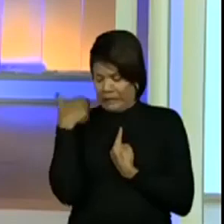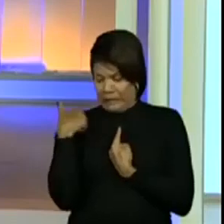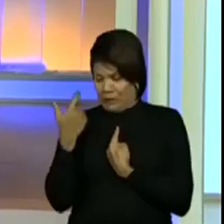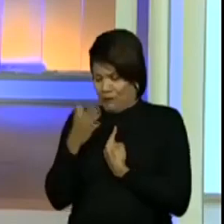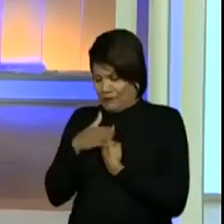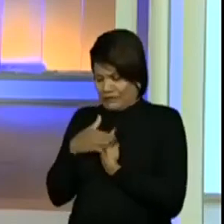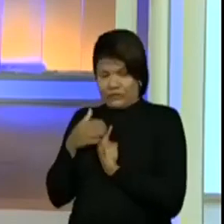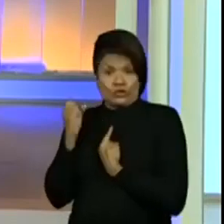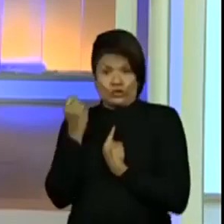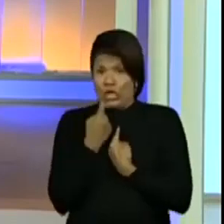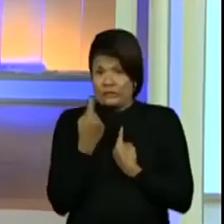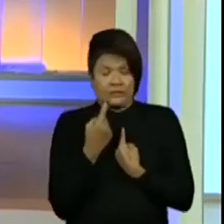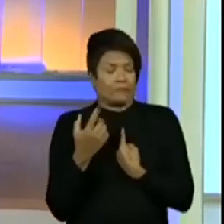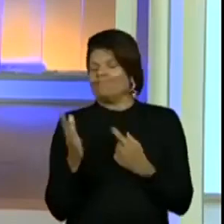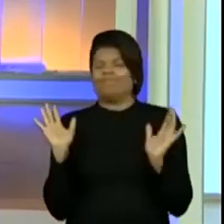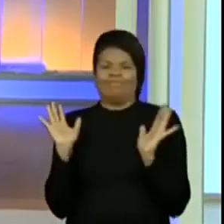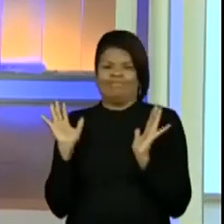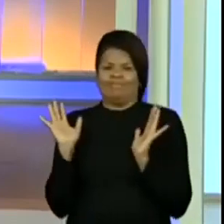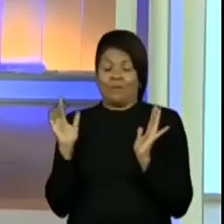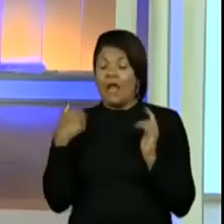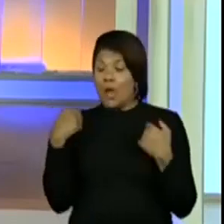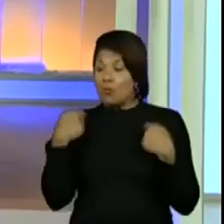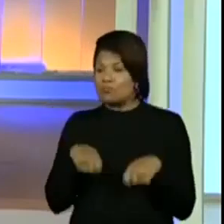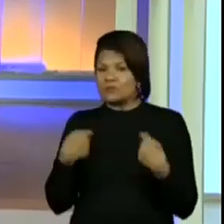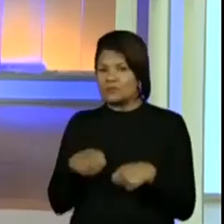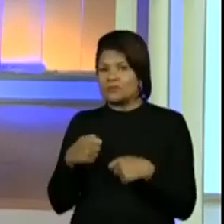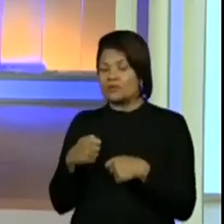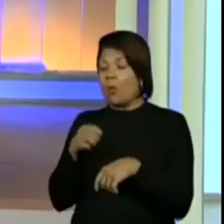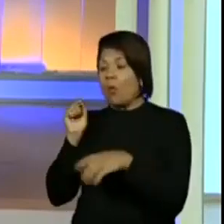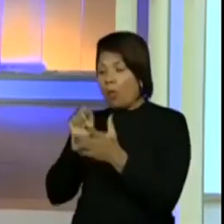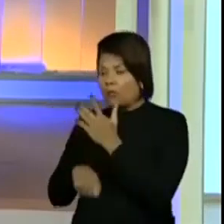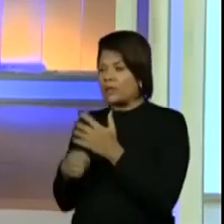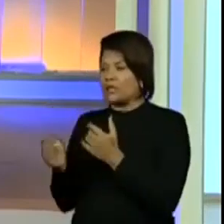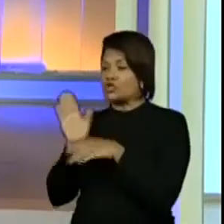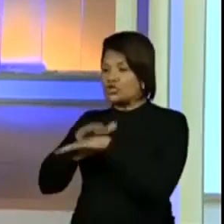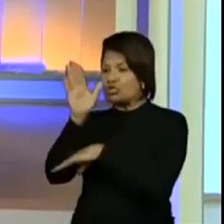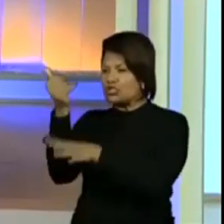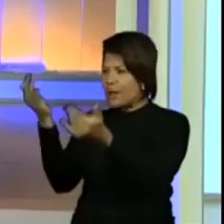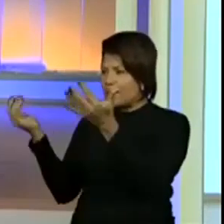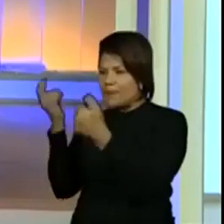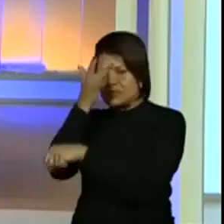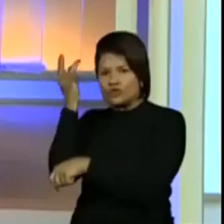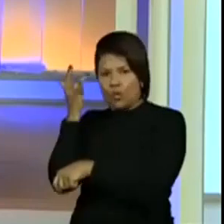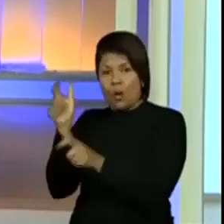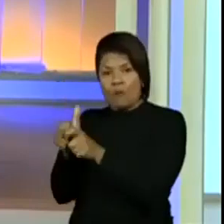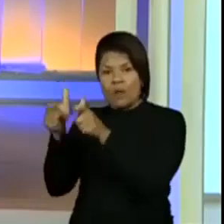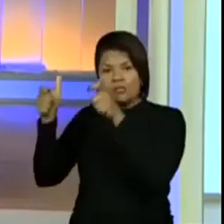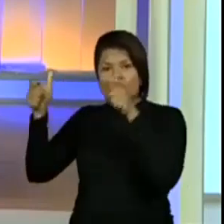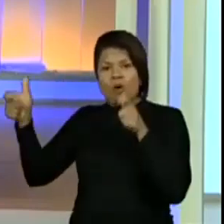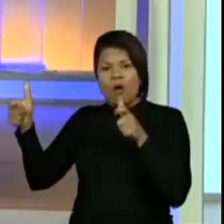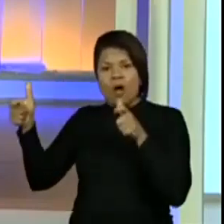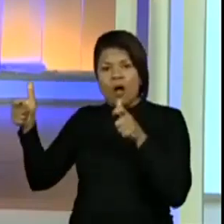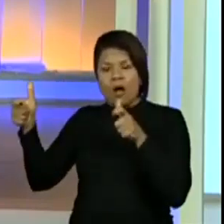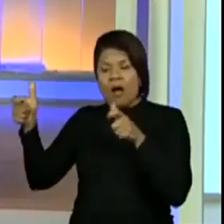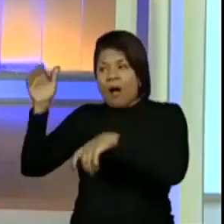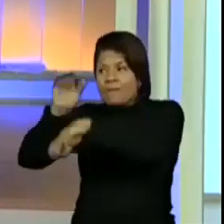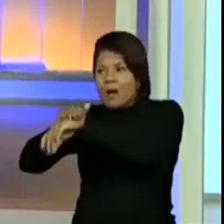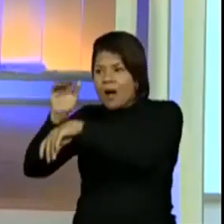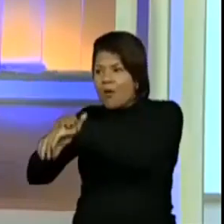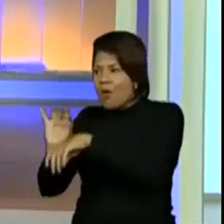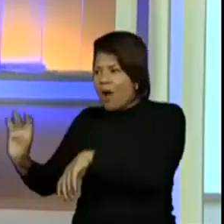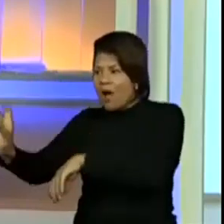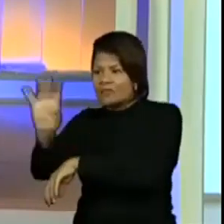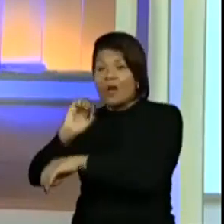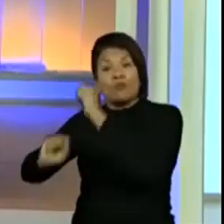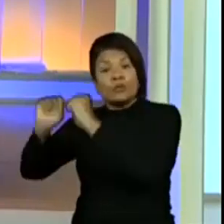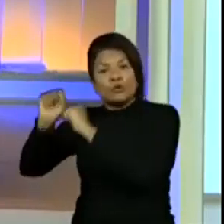produzir tudo, eu vou criar máquinas. Além da produção humana, agora eu preciso de máquinas. E aí